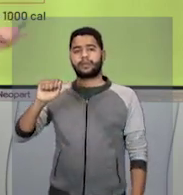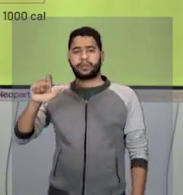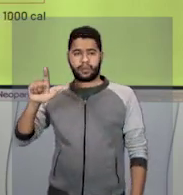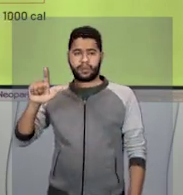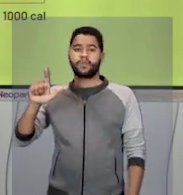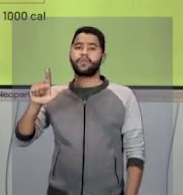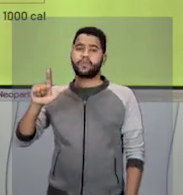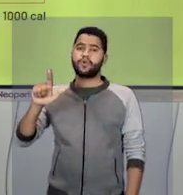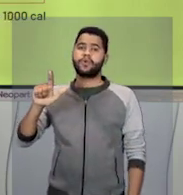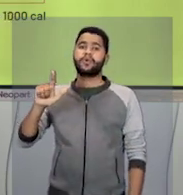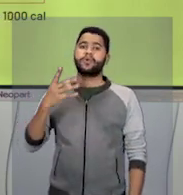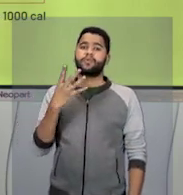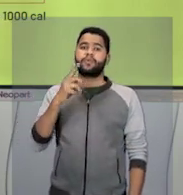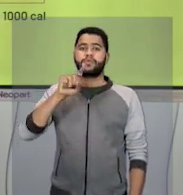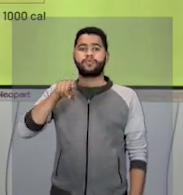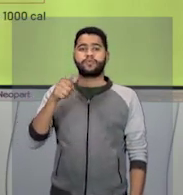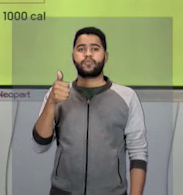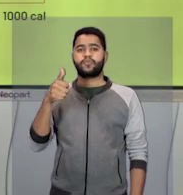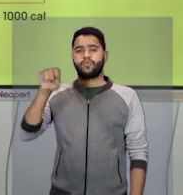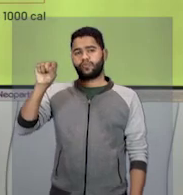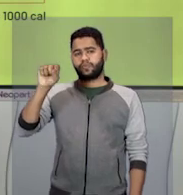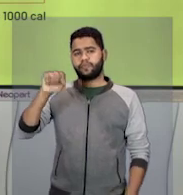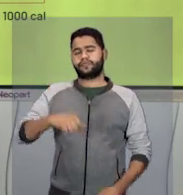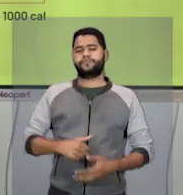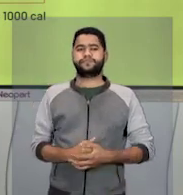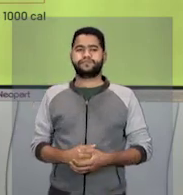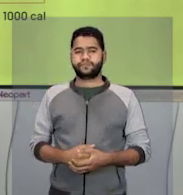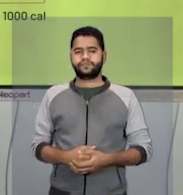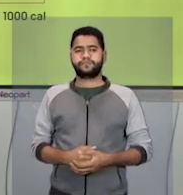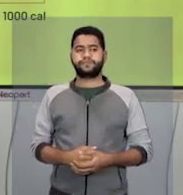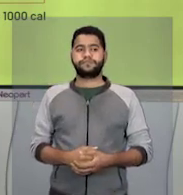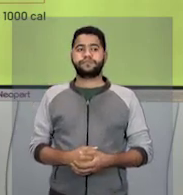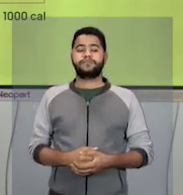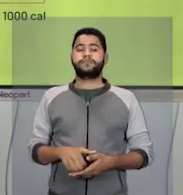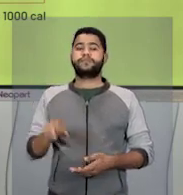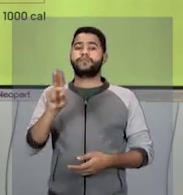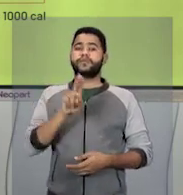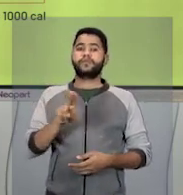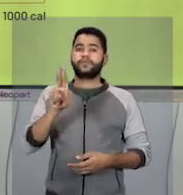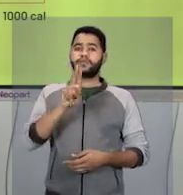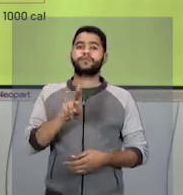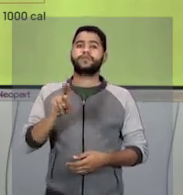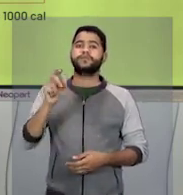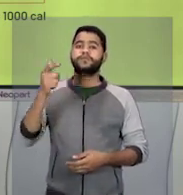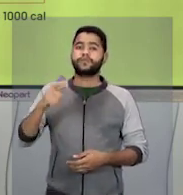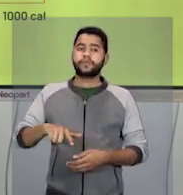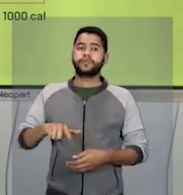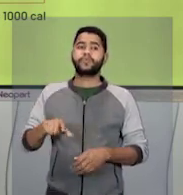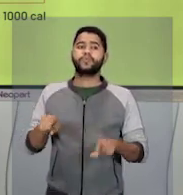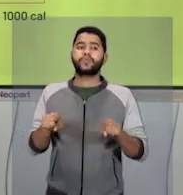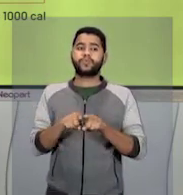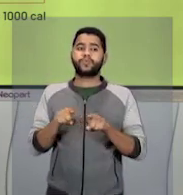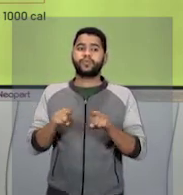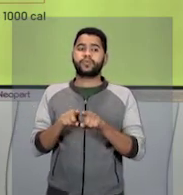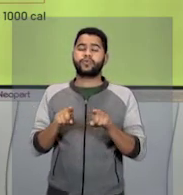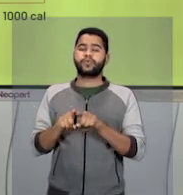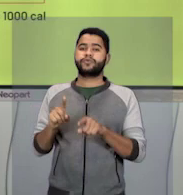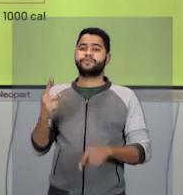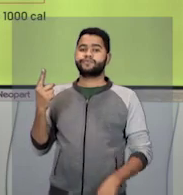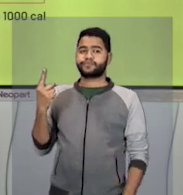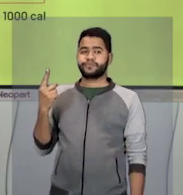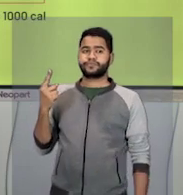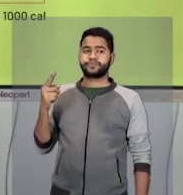vale 4,18 joules. A gente usa com muita frequência, pessoal, um